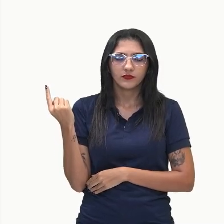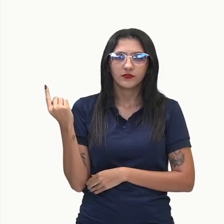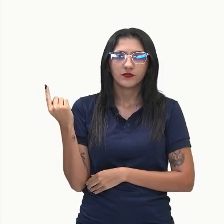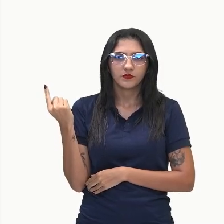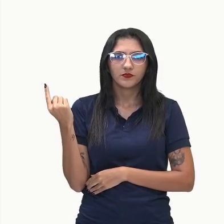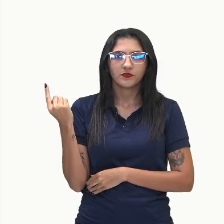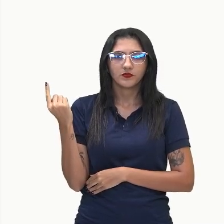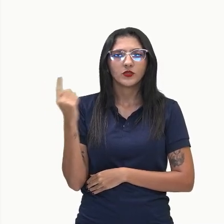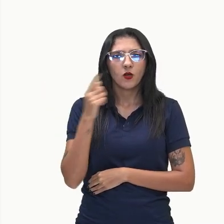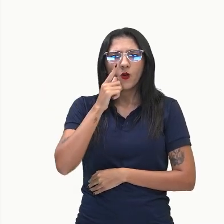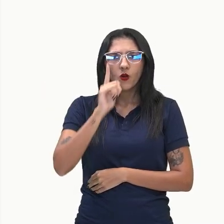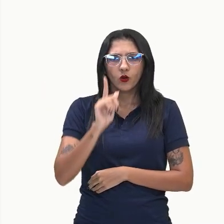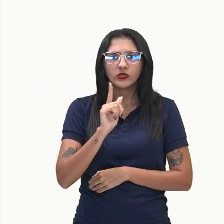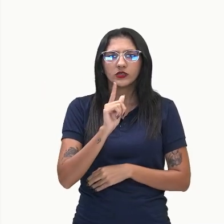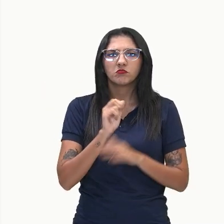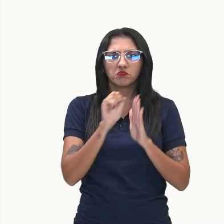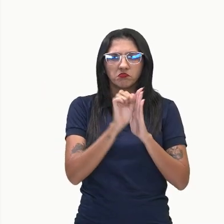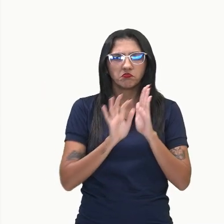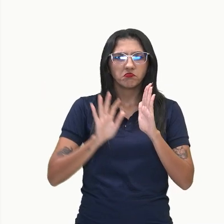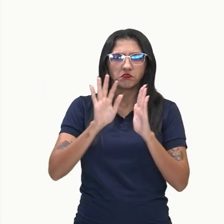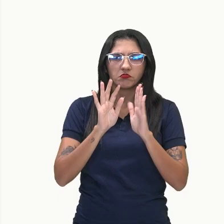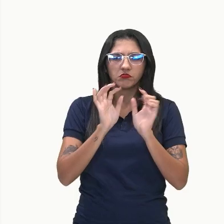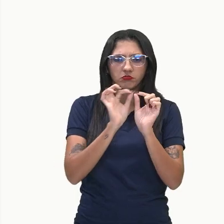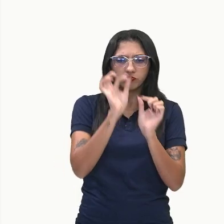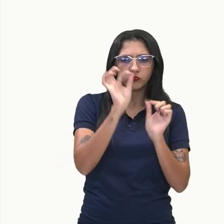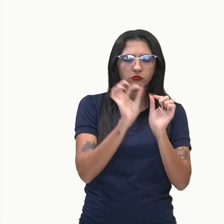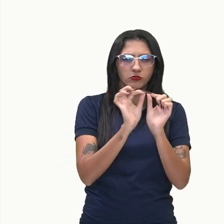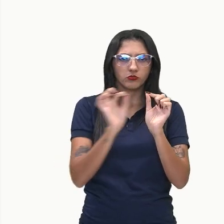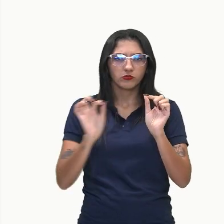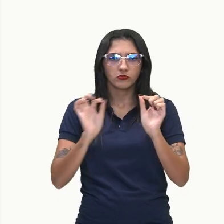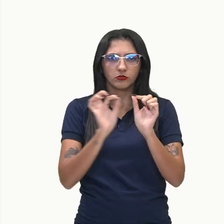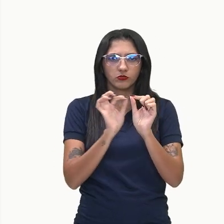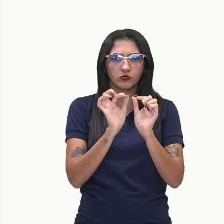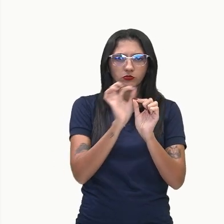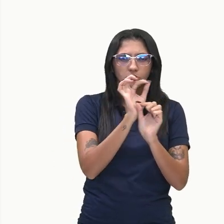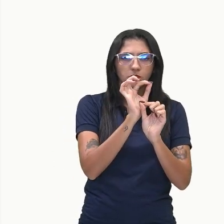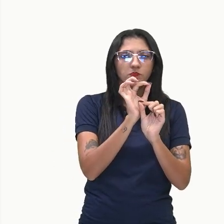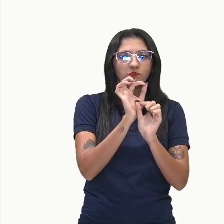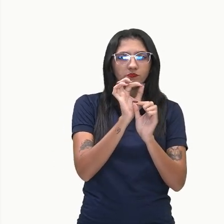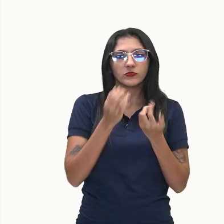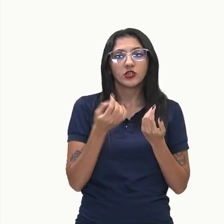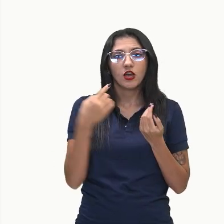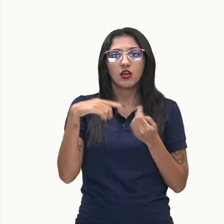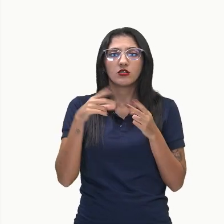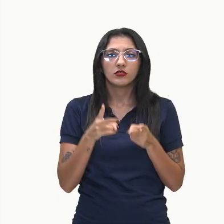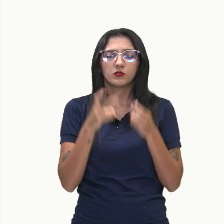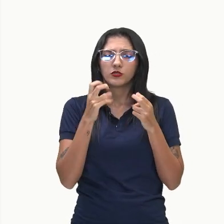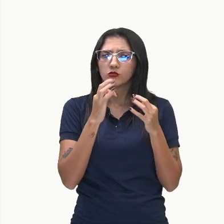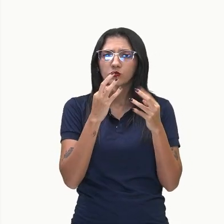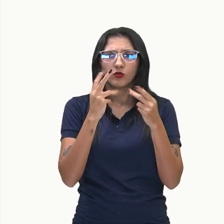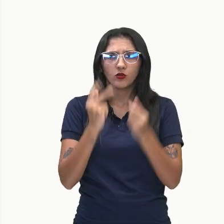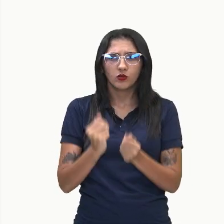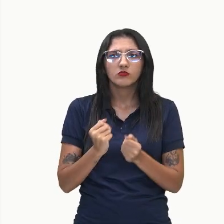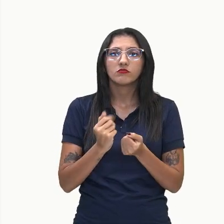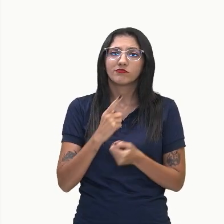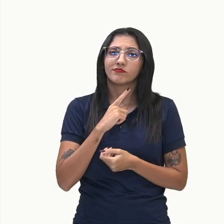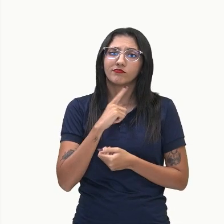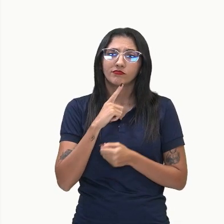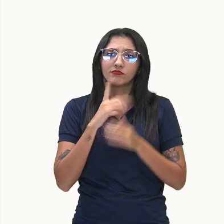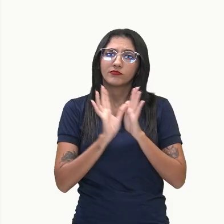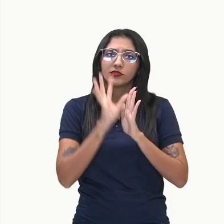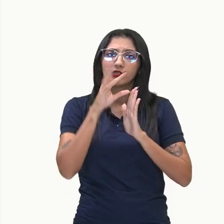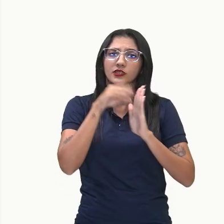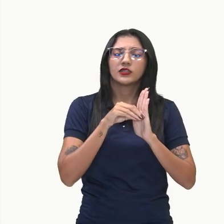esse outro segmento, esse outro segmento. Observe que todos os pontos estariam dentro do